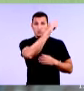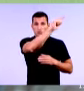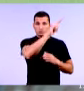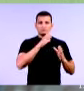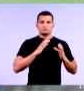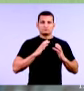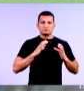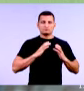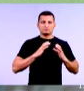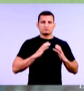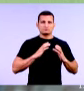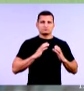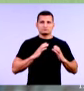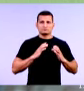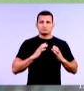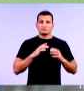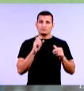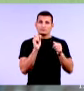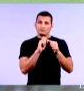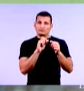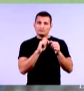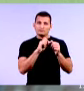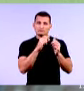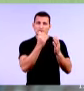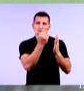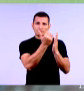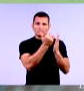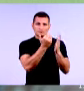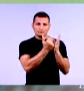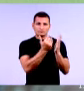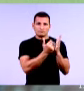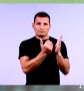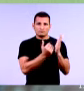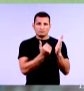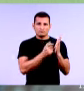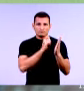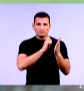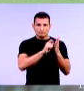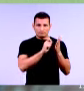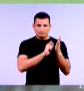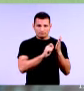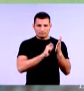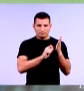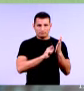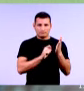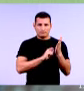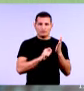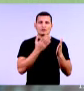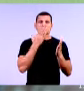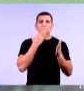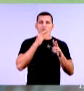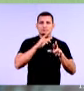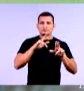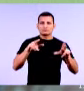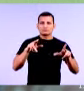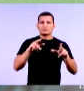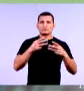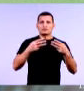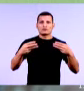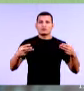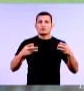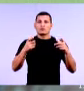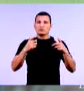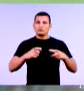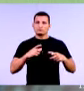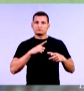ok? Então, faça uma lista dos tipos de rede, lembra daqueles tipos, né? Por onde passam os dados